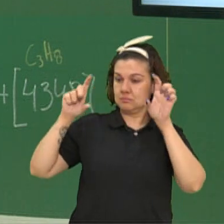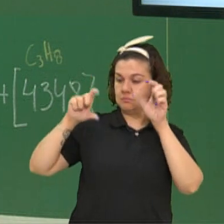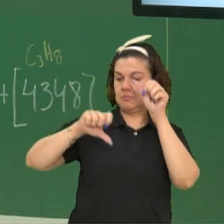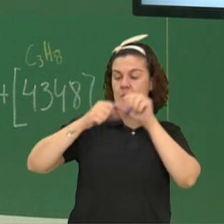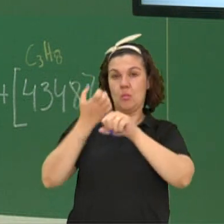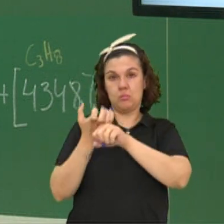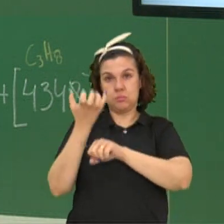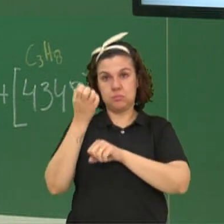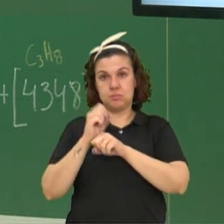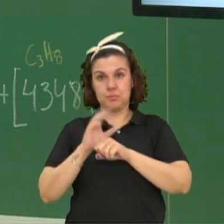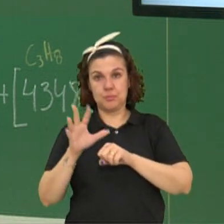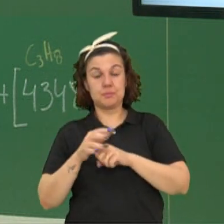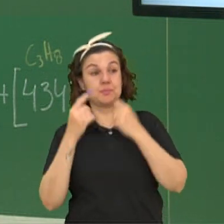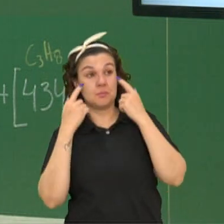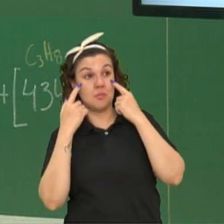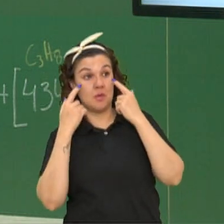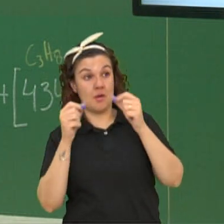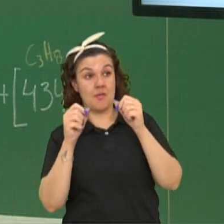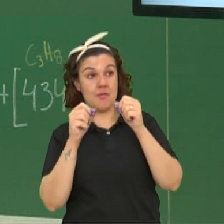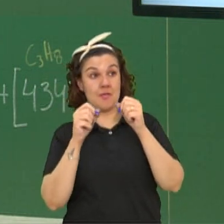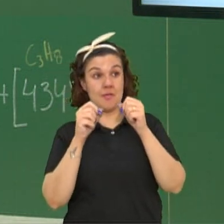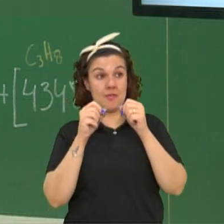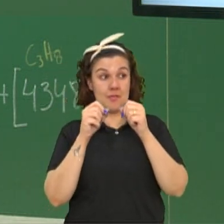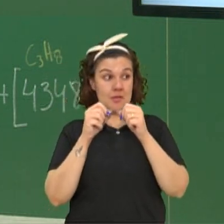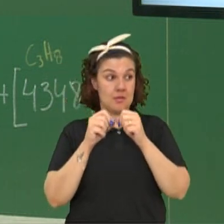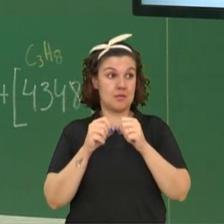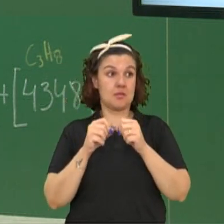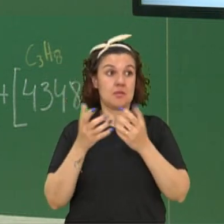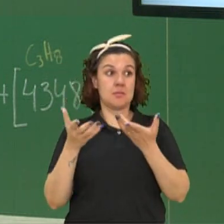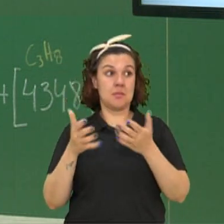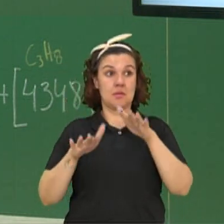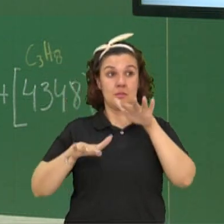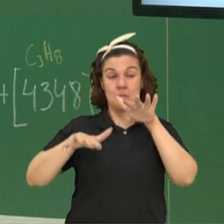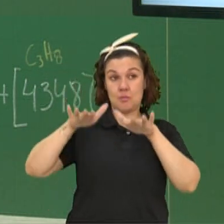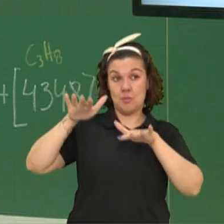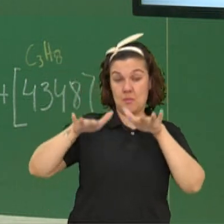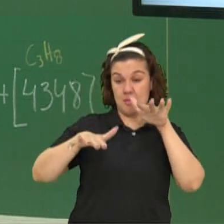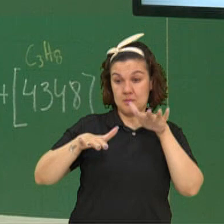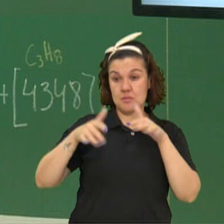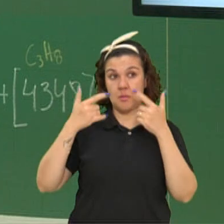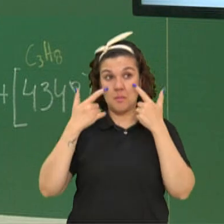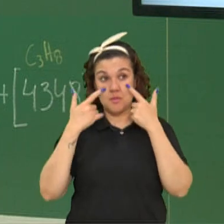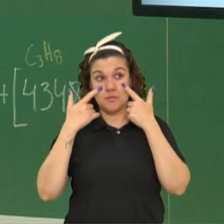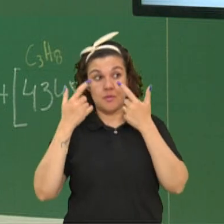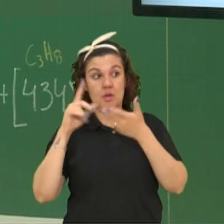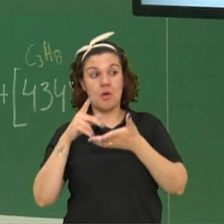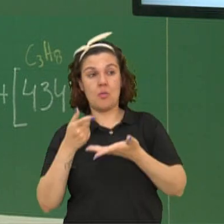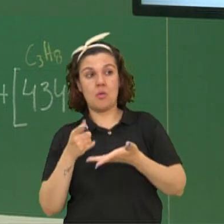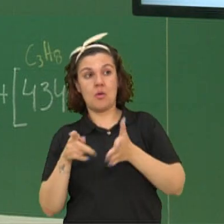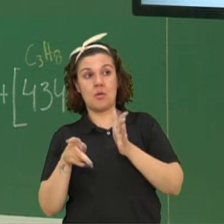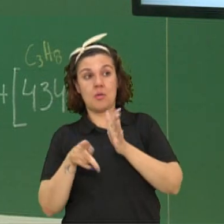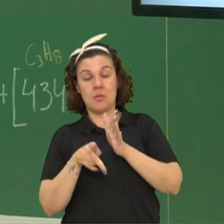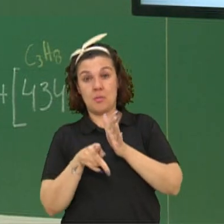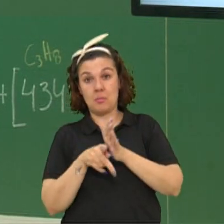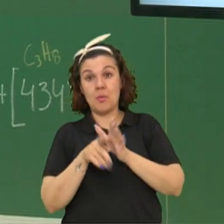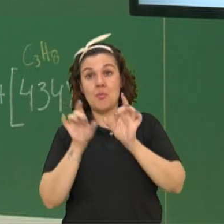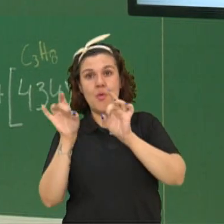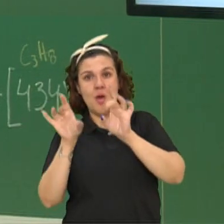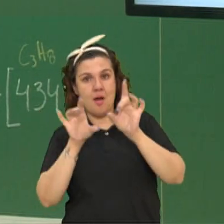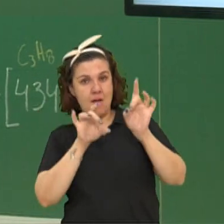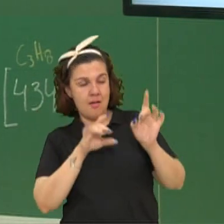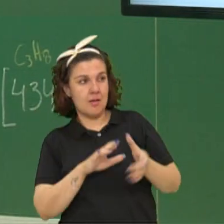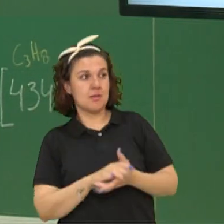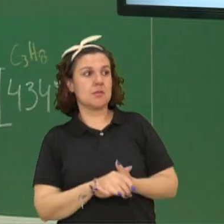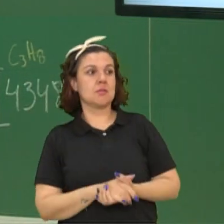de combustão. Faço então o balanceamento para saber qual é o coeficiente estequiométrico de cada um